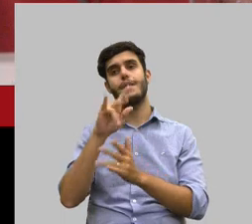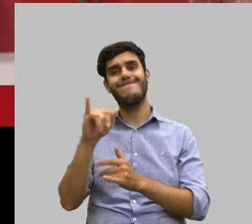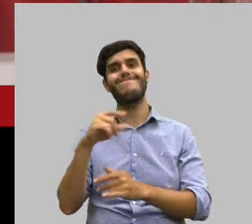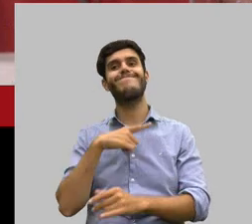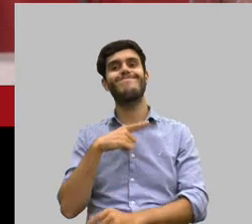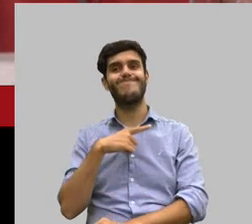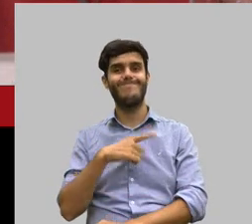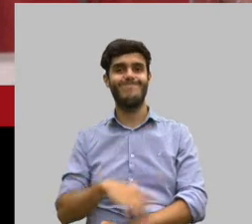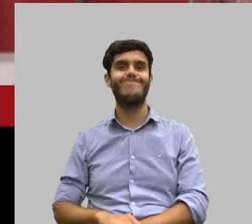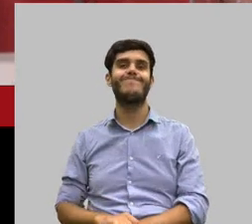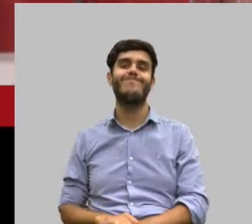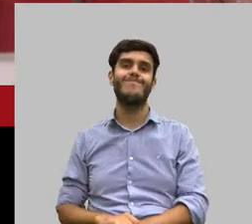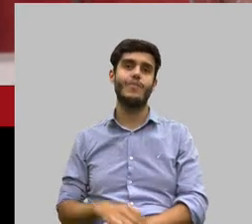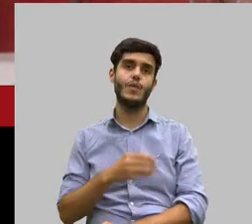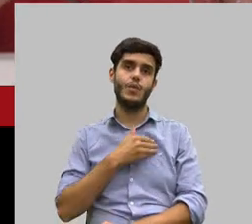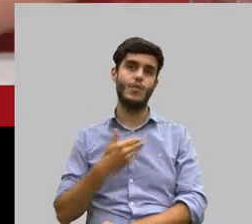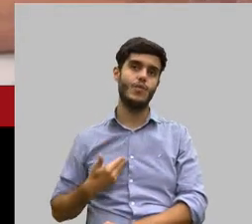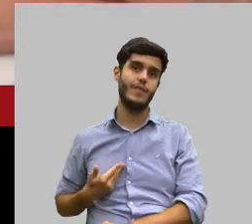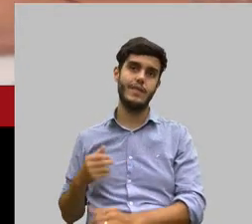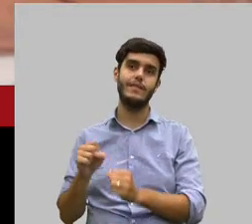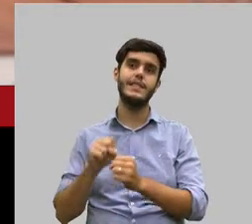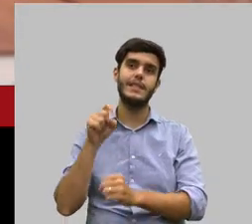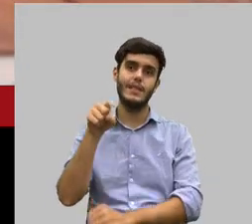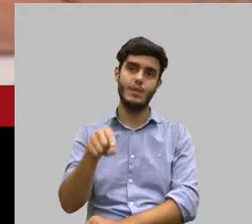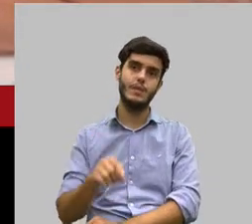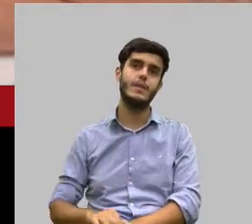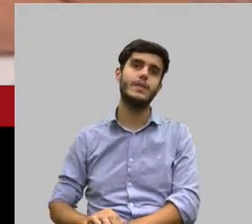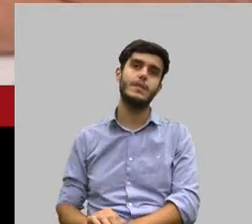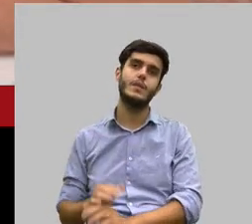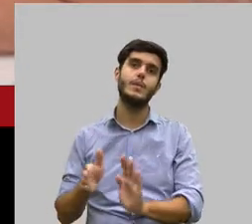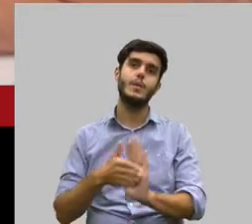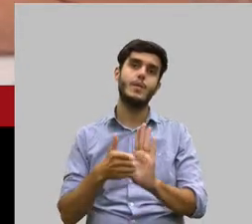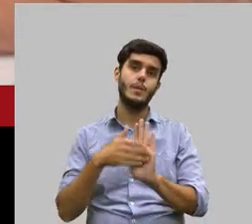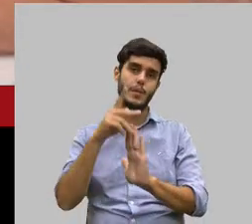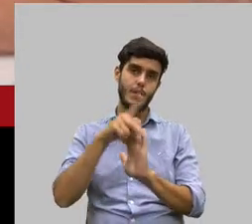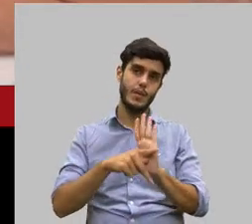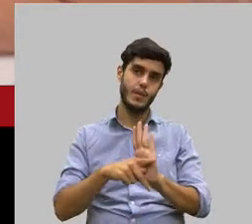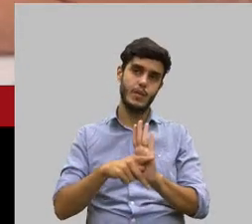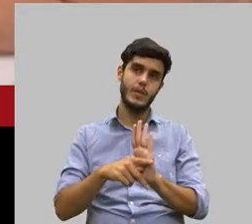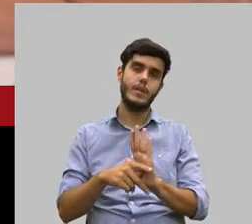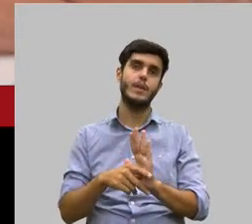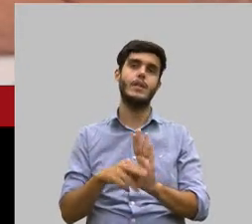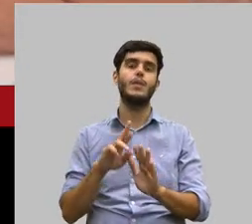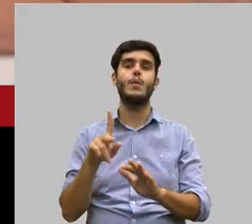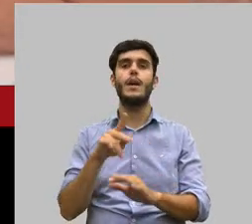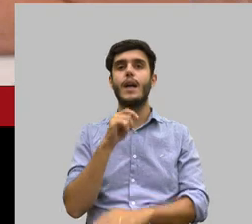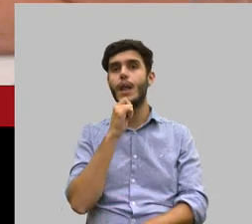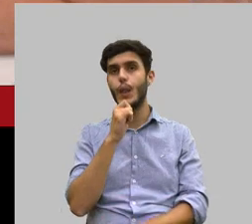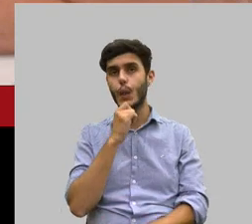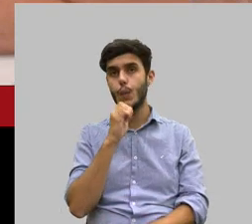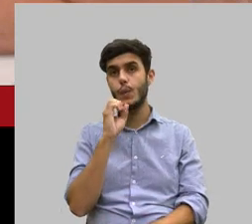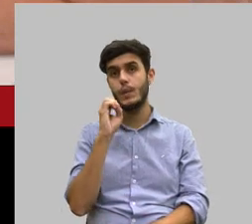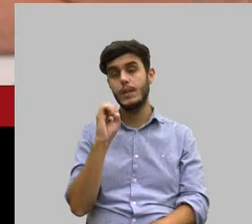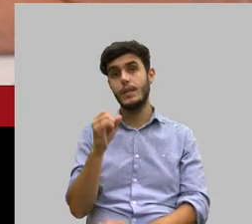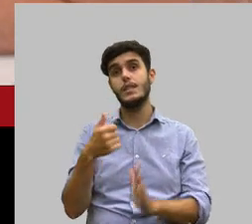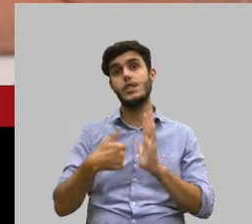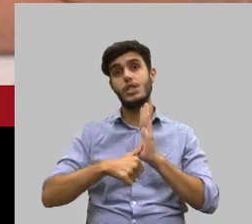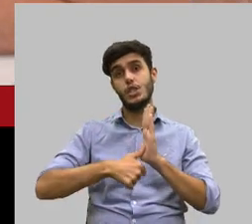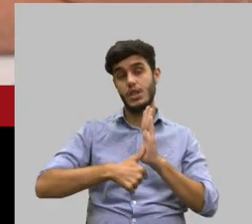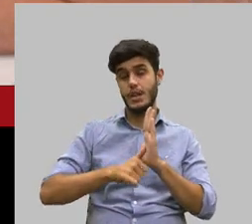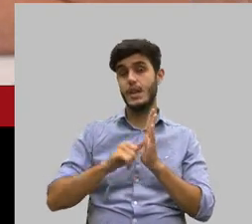da forma que o governo vem conduzindo no que está proposto no projeto não é à toa que sindicatos de